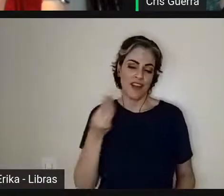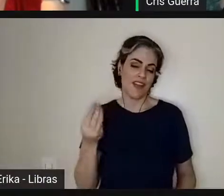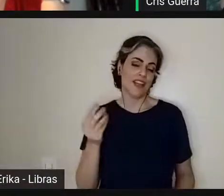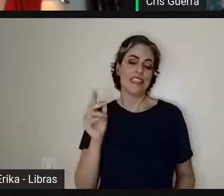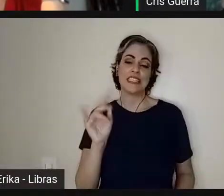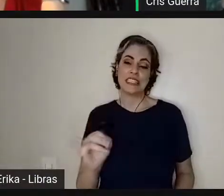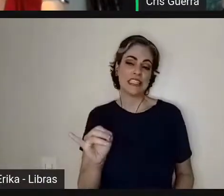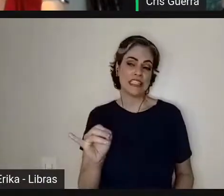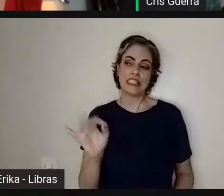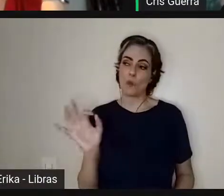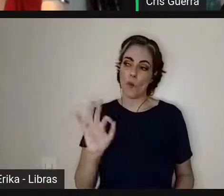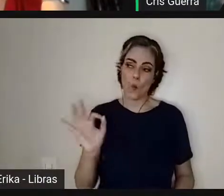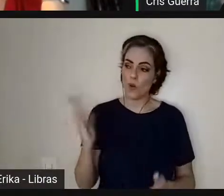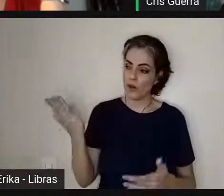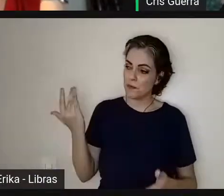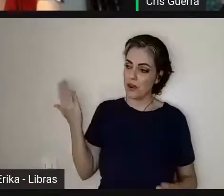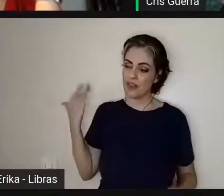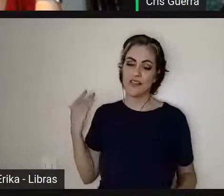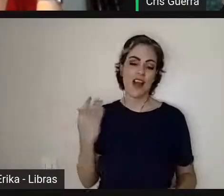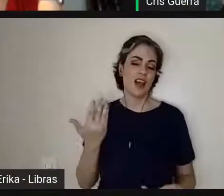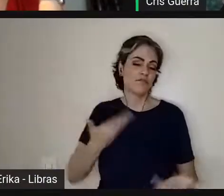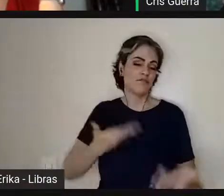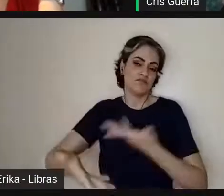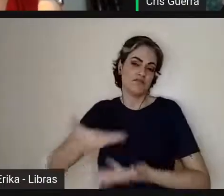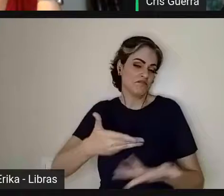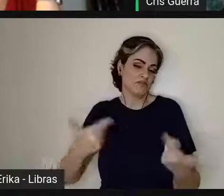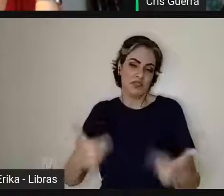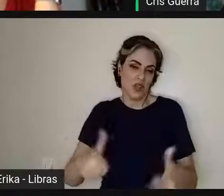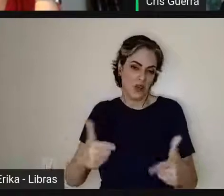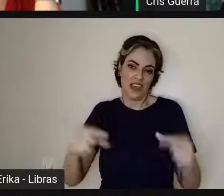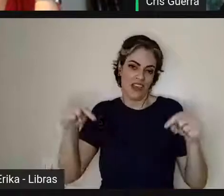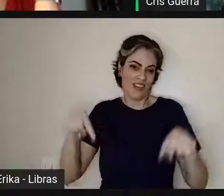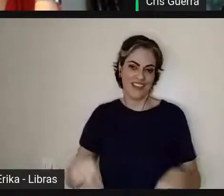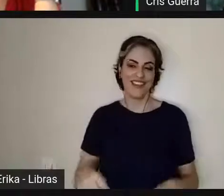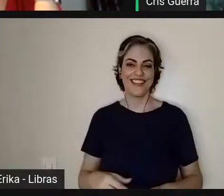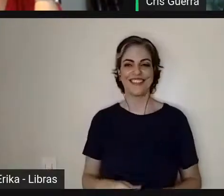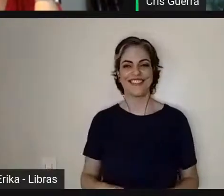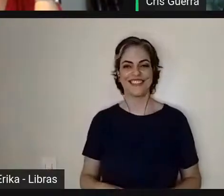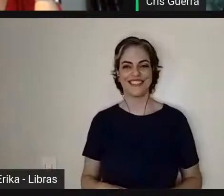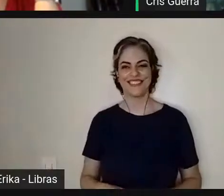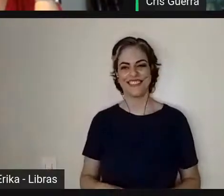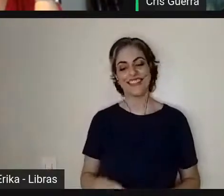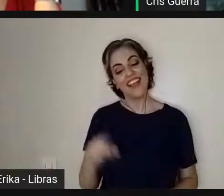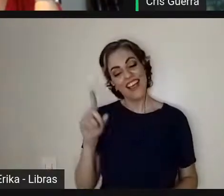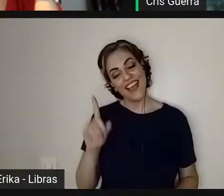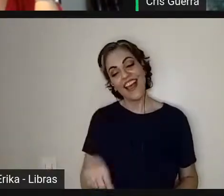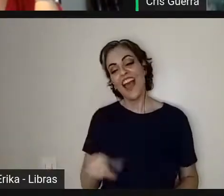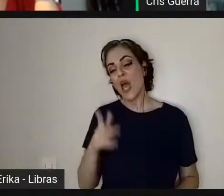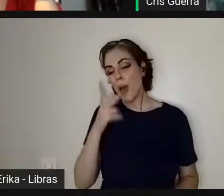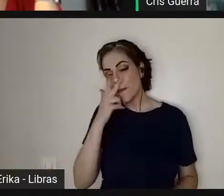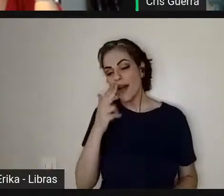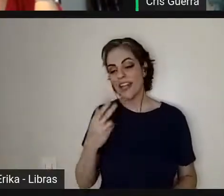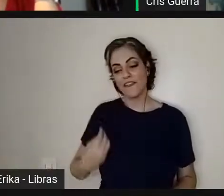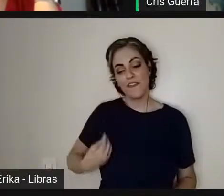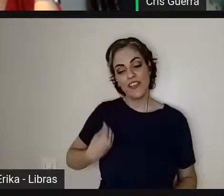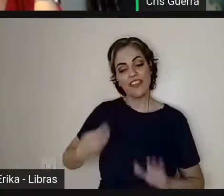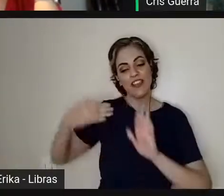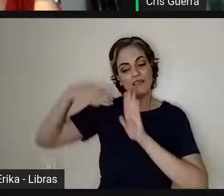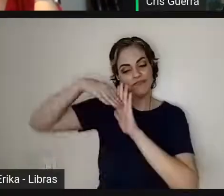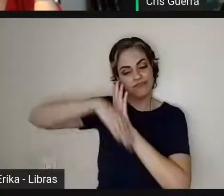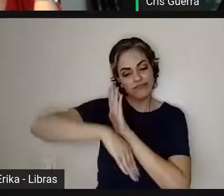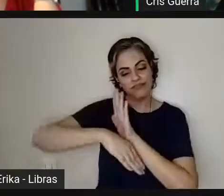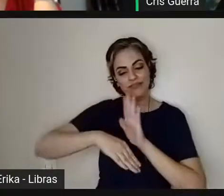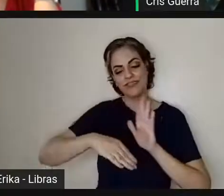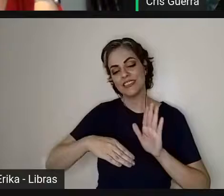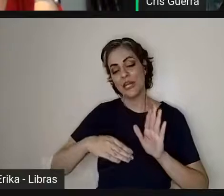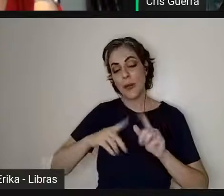fosse isso, né? Mas é mais ou menos isso, essa visita aí ao fundo do poço. Mas eu acho o importante é que a gente saia do fundo do